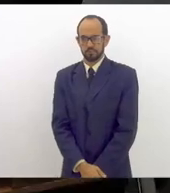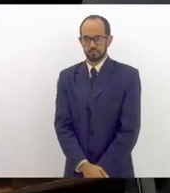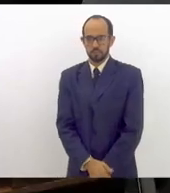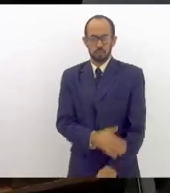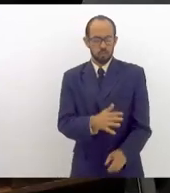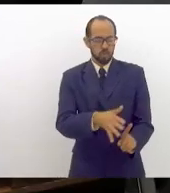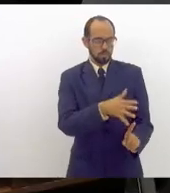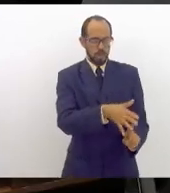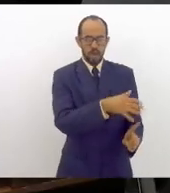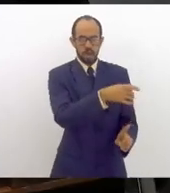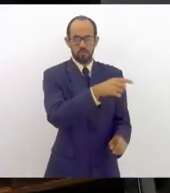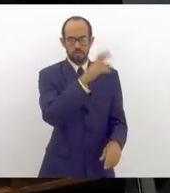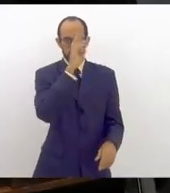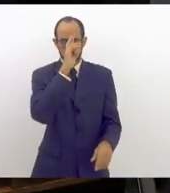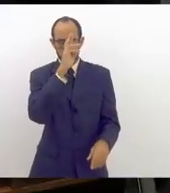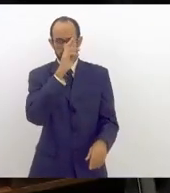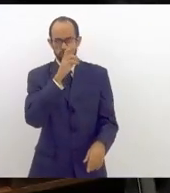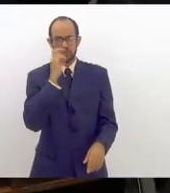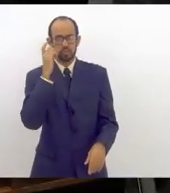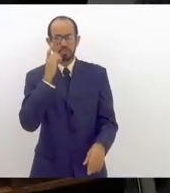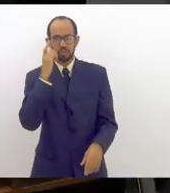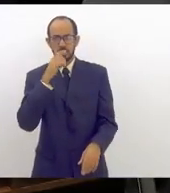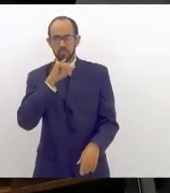palavra, o nobre deputado Coronel Jairo.